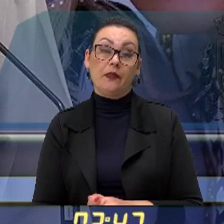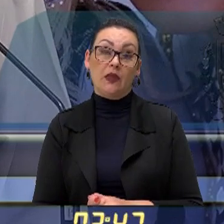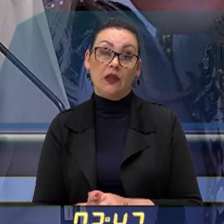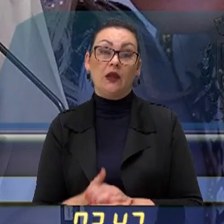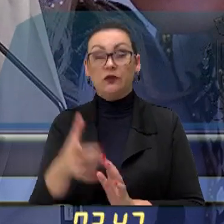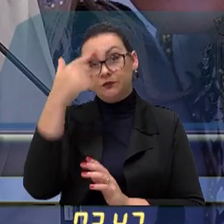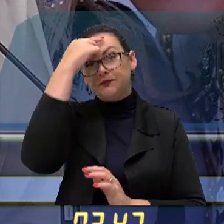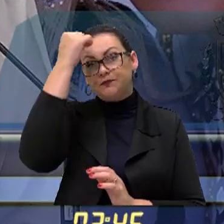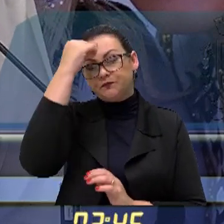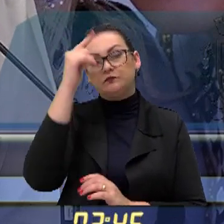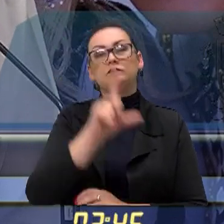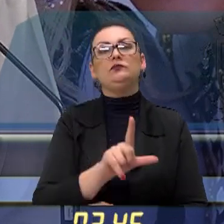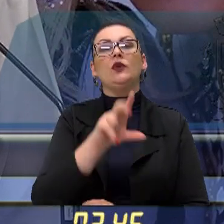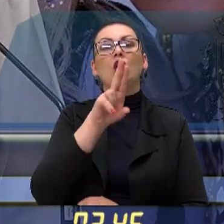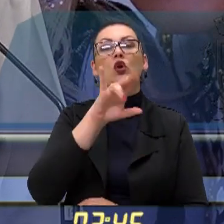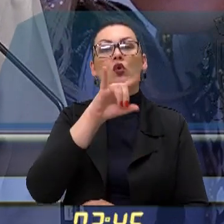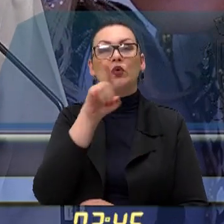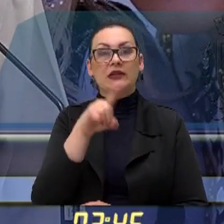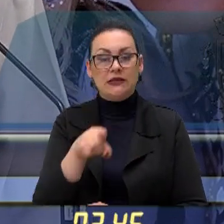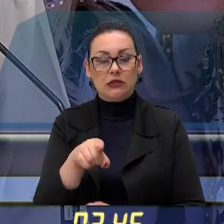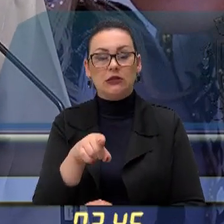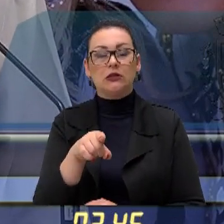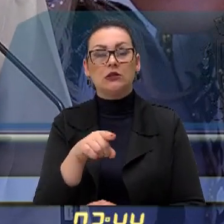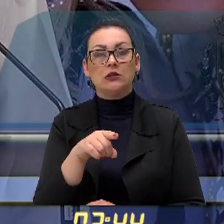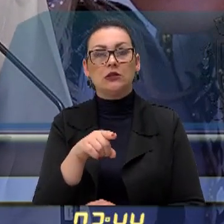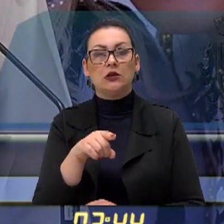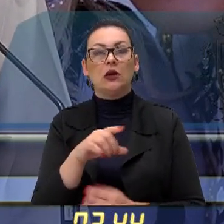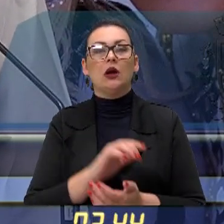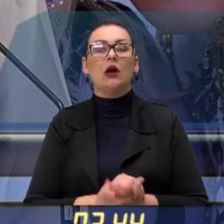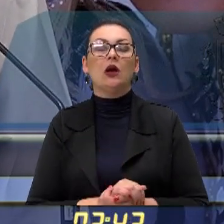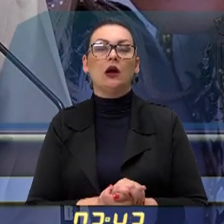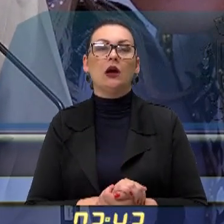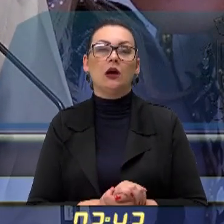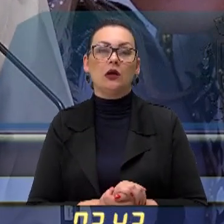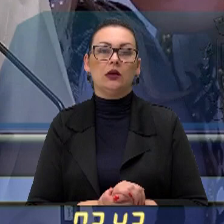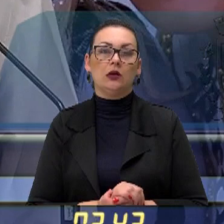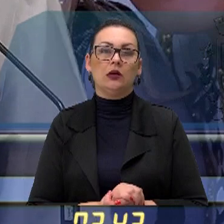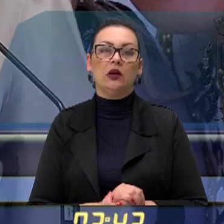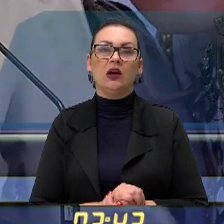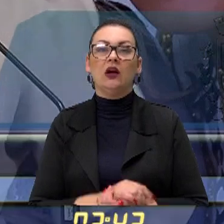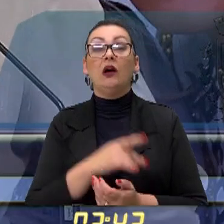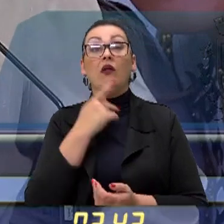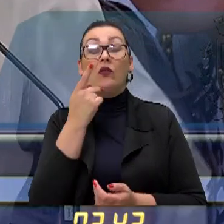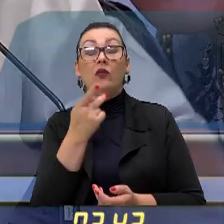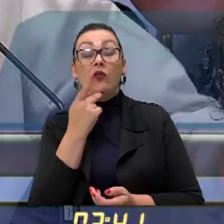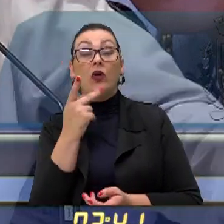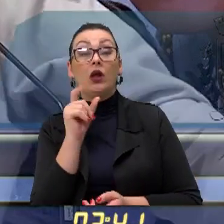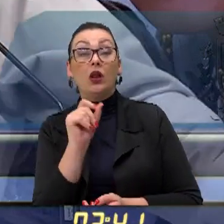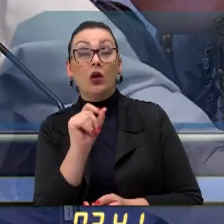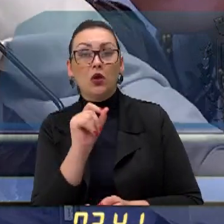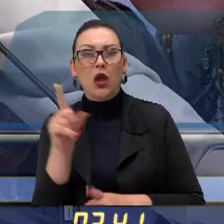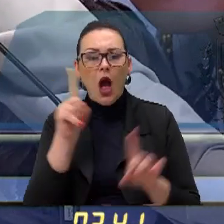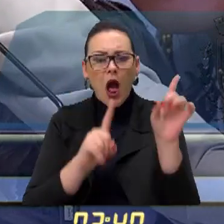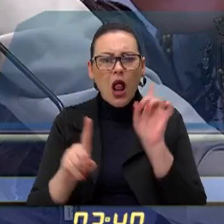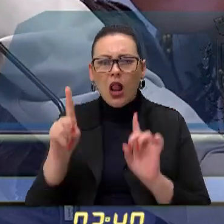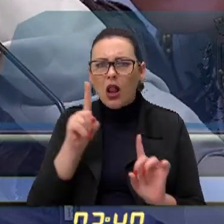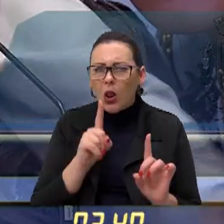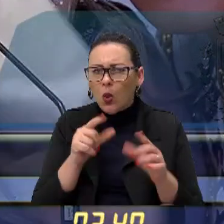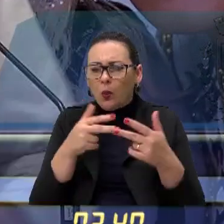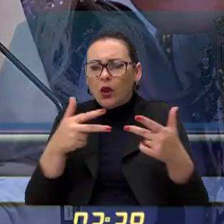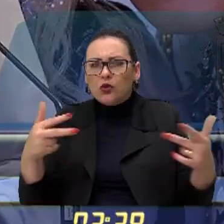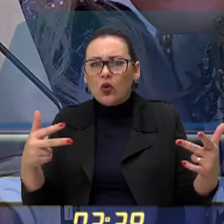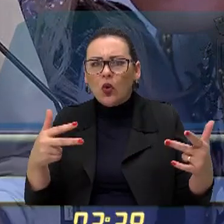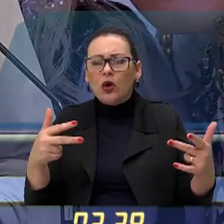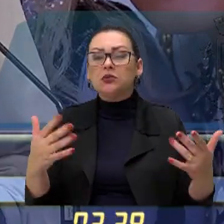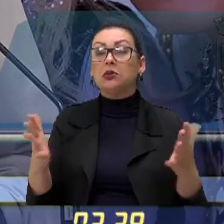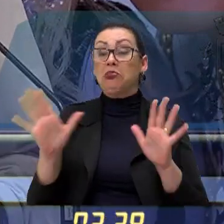de faculdade, Luiz Pinho Moura, Chiquinho, levantou algumas questões,